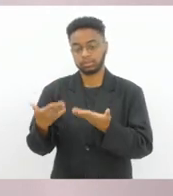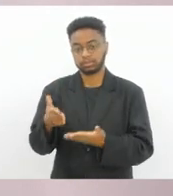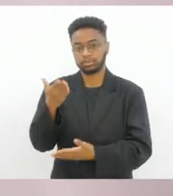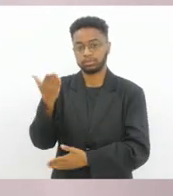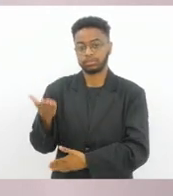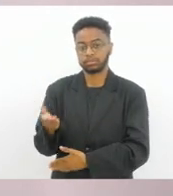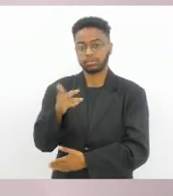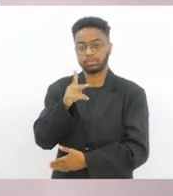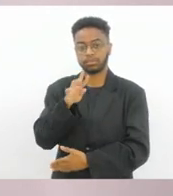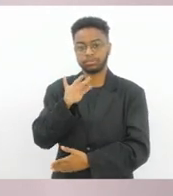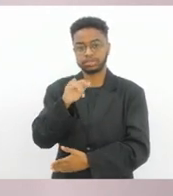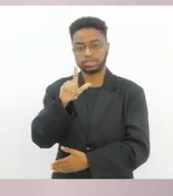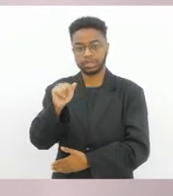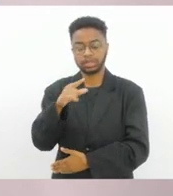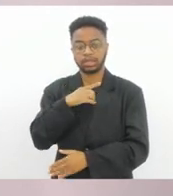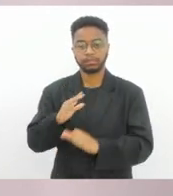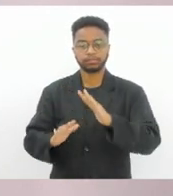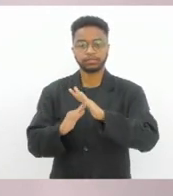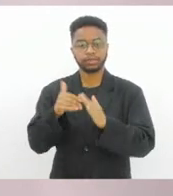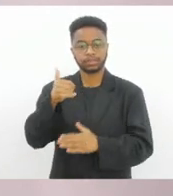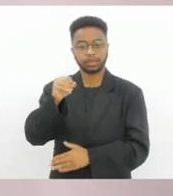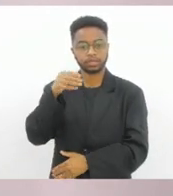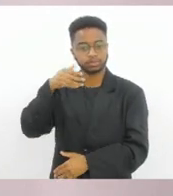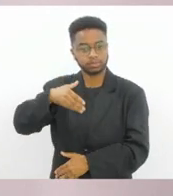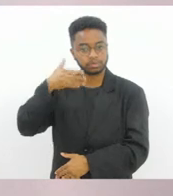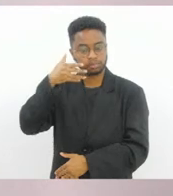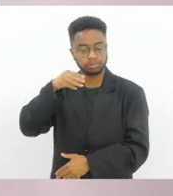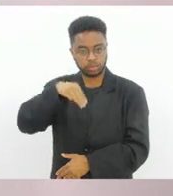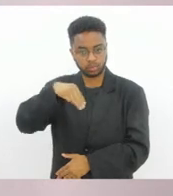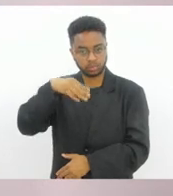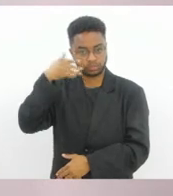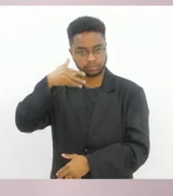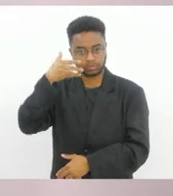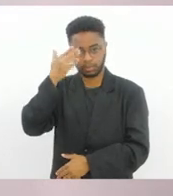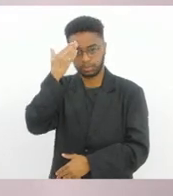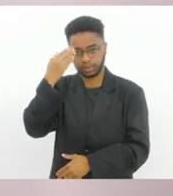Priscila, a senhora tem 10 minutos. Muito obrigada pela sua presença.